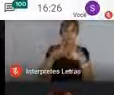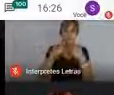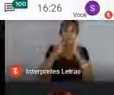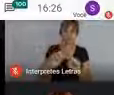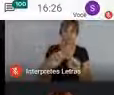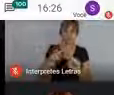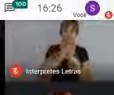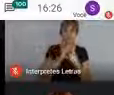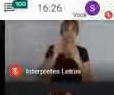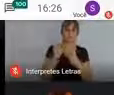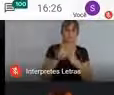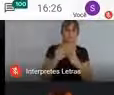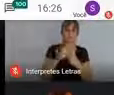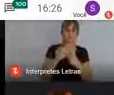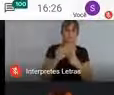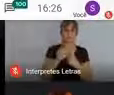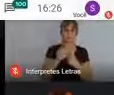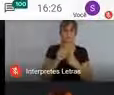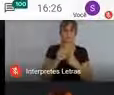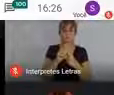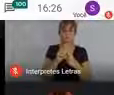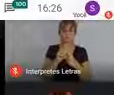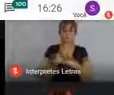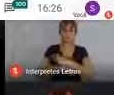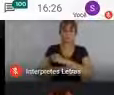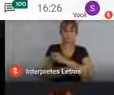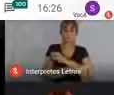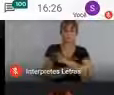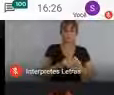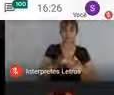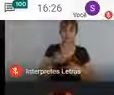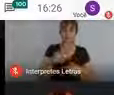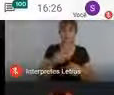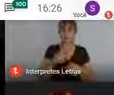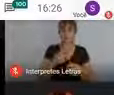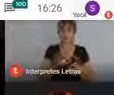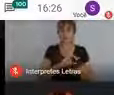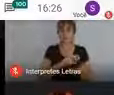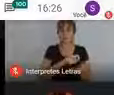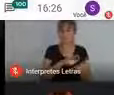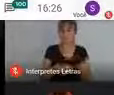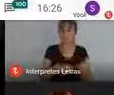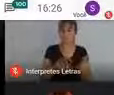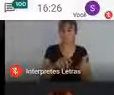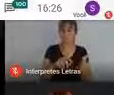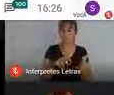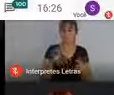eles tratam justamente, trazem em comum justamente a discussão